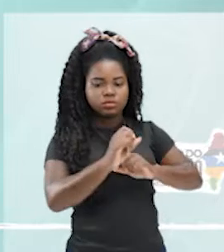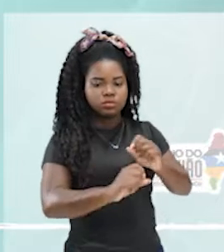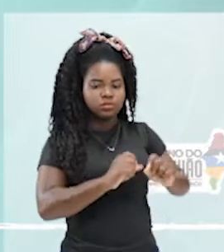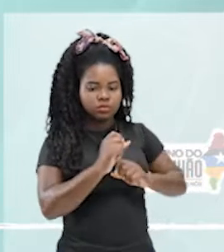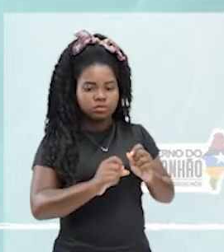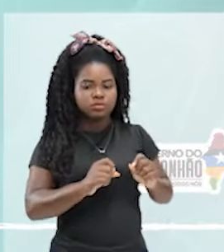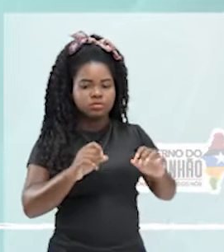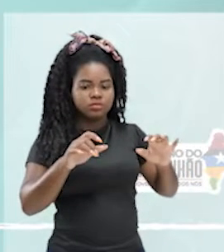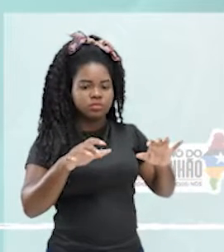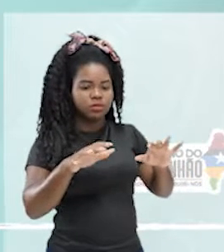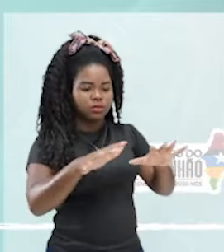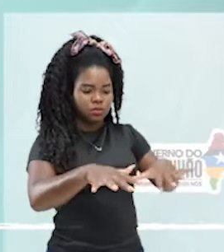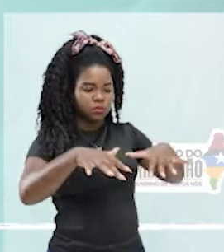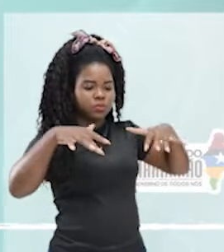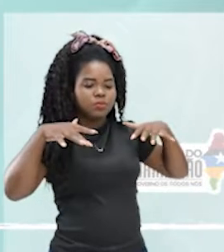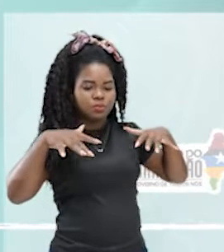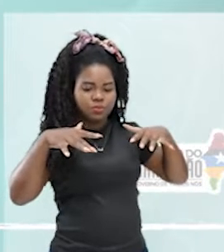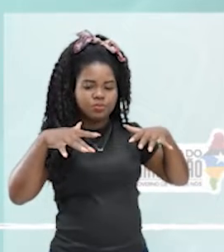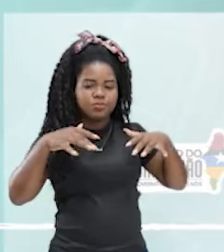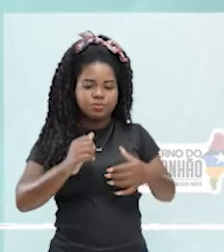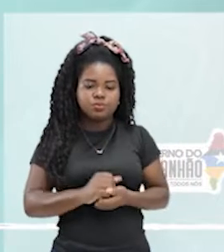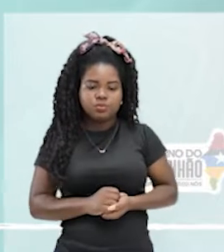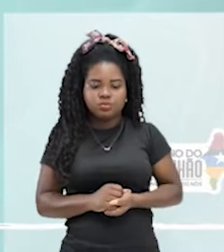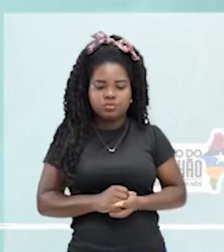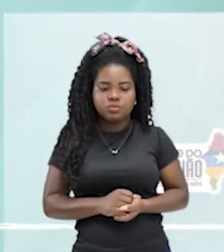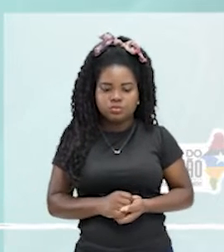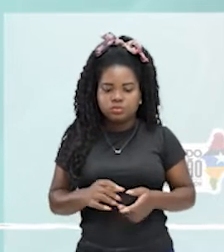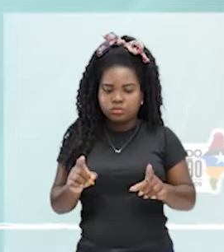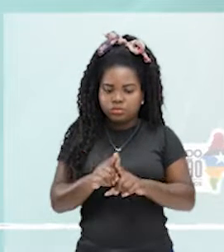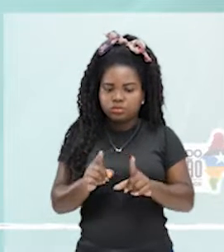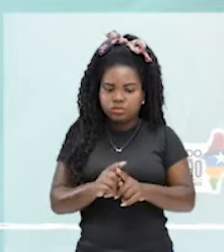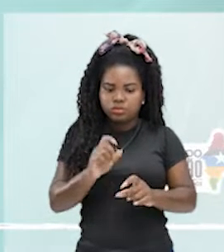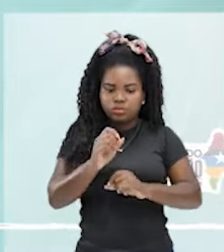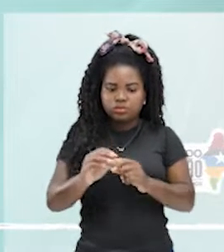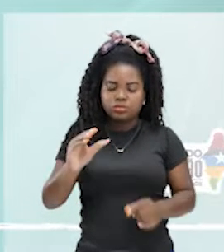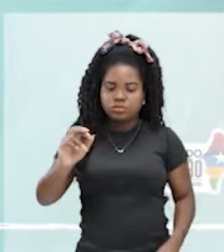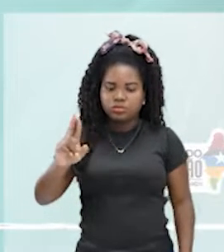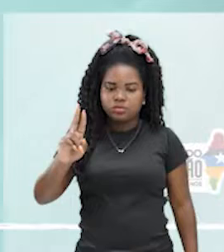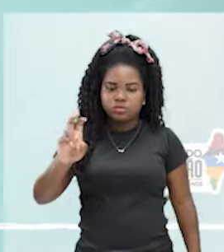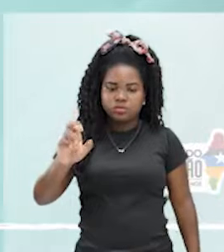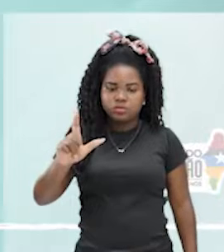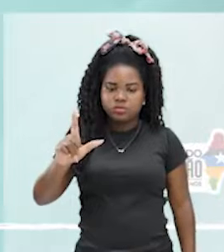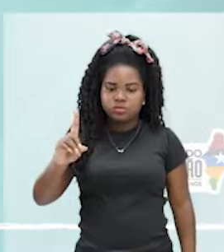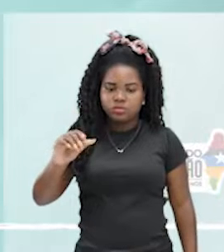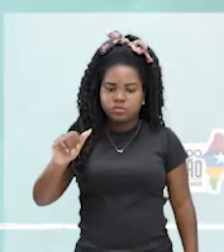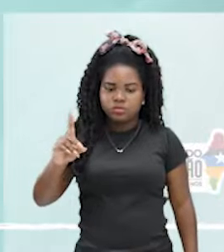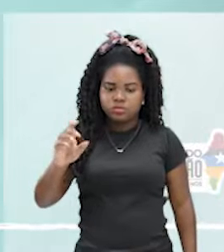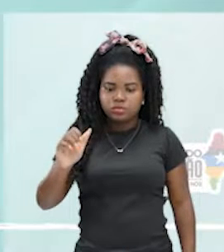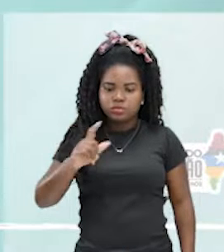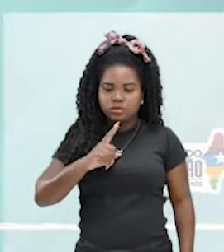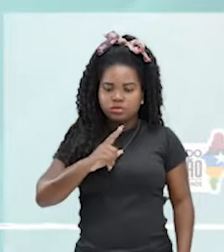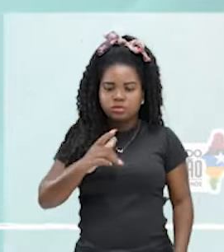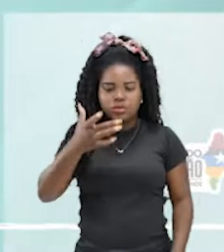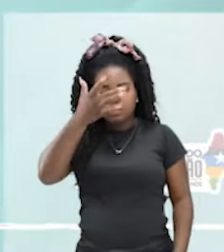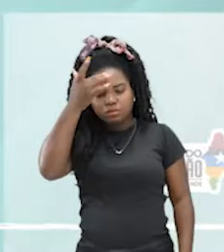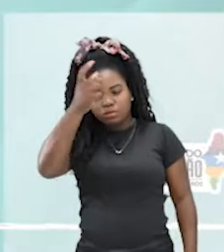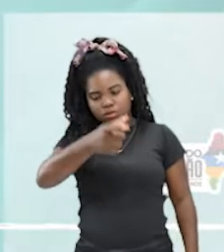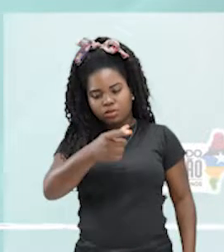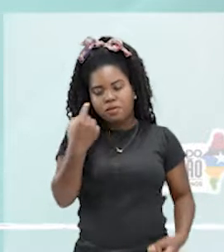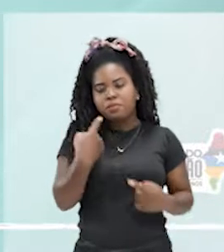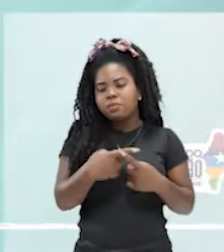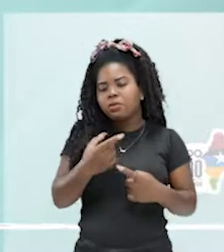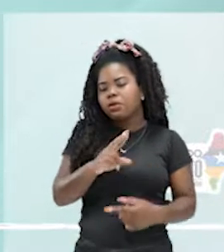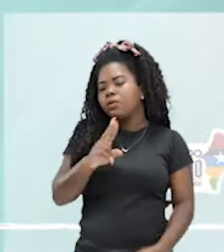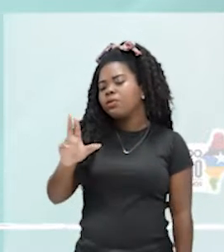em loco. Né? E aí ele diz que há uma exteriorização da crueldade presente no indivíduo. Professor, eu não entendi uma coisa. Por que o